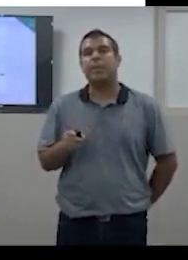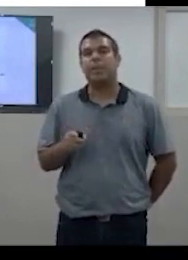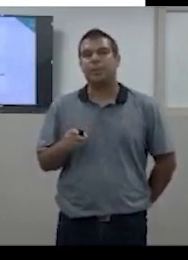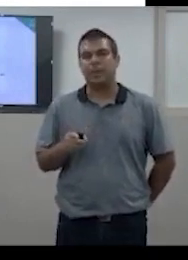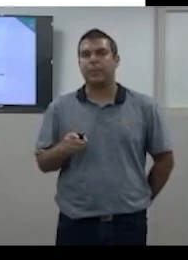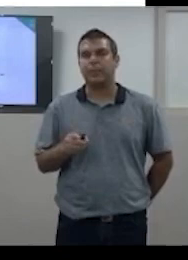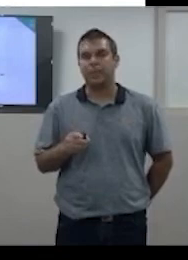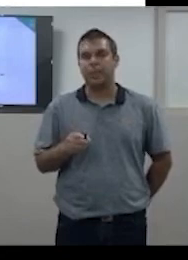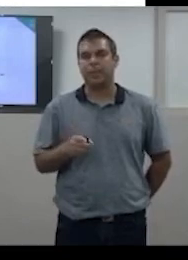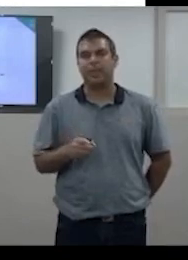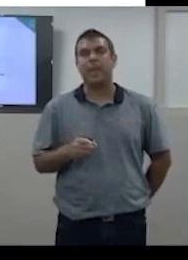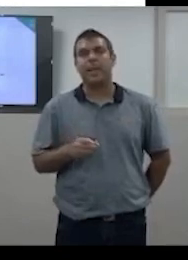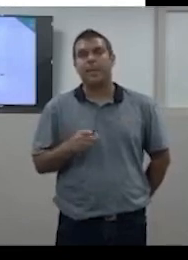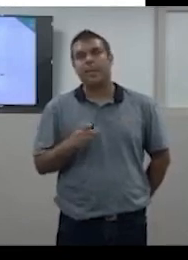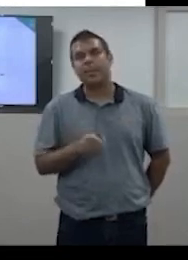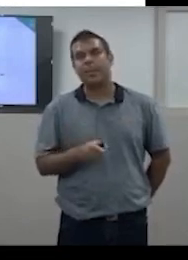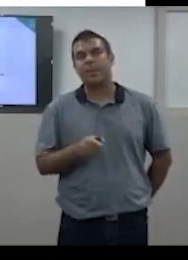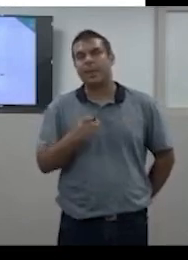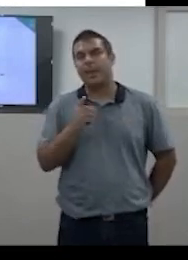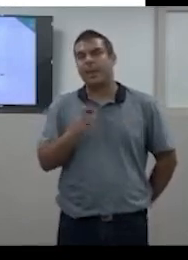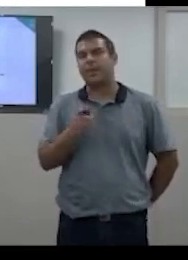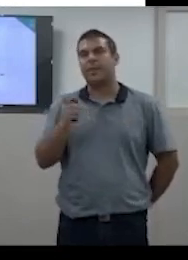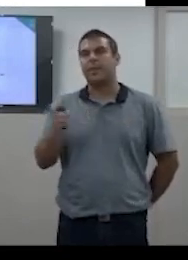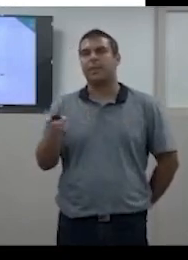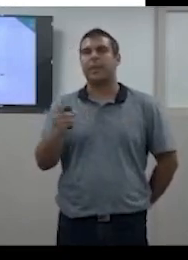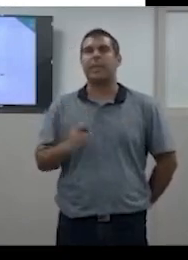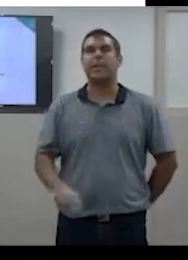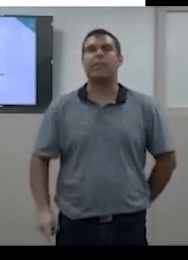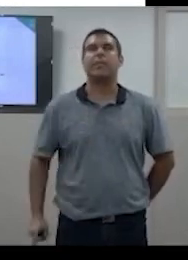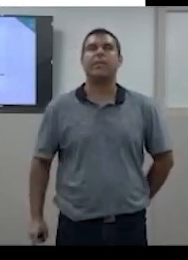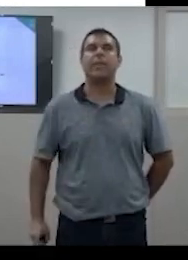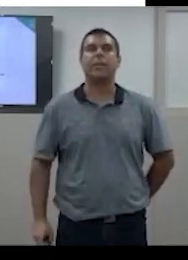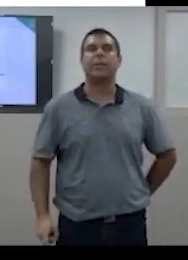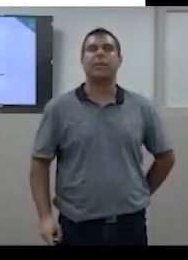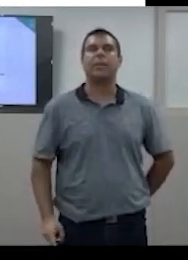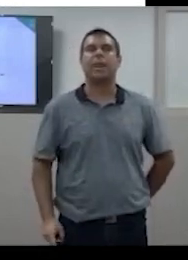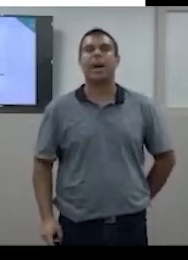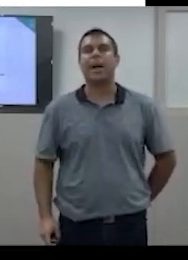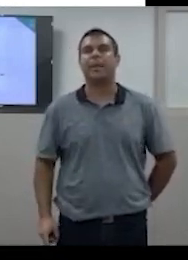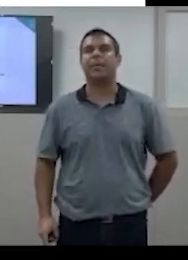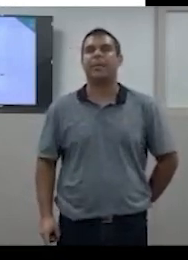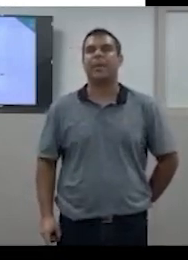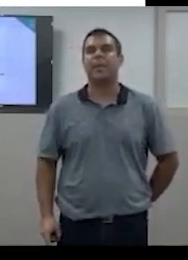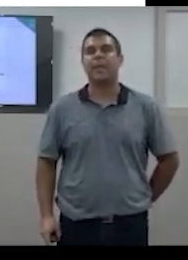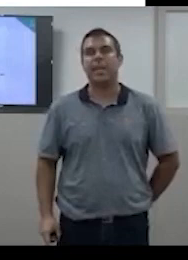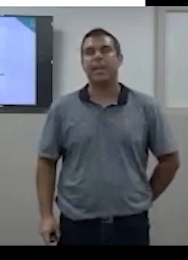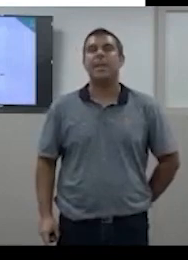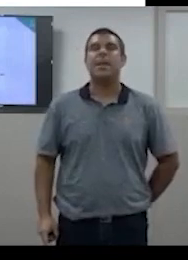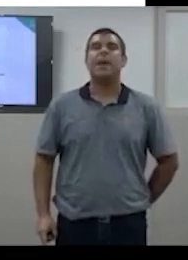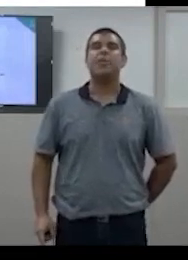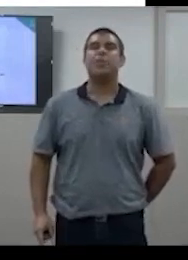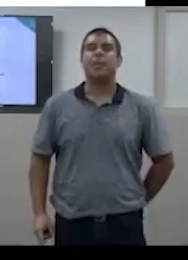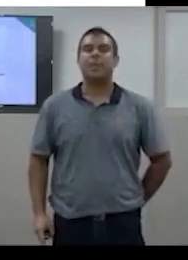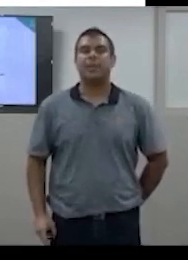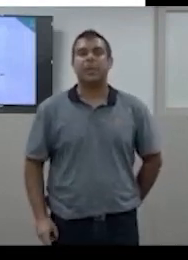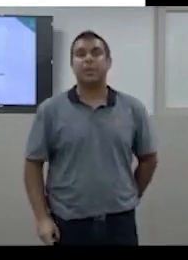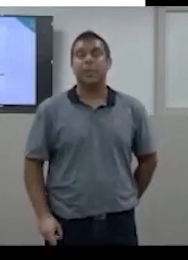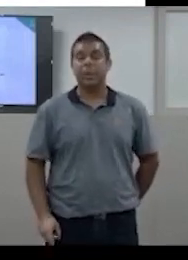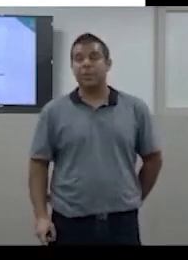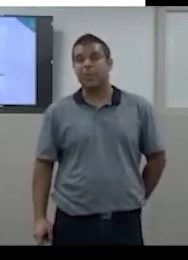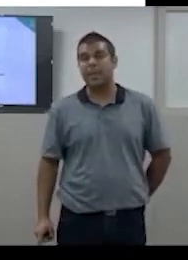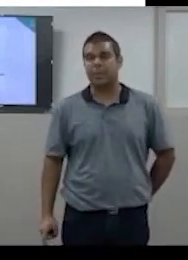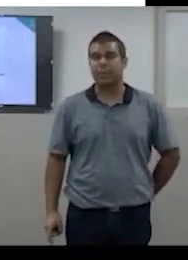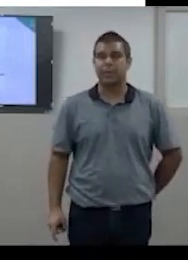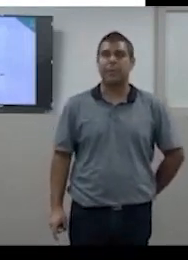consegue estar estabilizando esses componentes. Mais uma vez ali, aqueles trechos inclinados, definidos ali por A, C e E, a gente vai estar